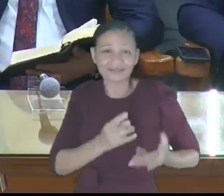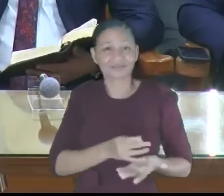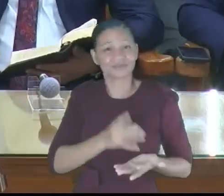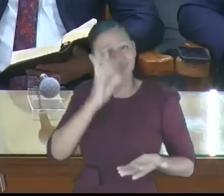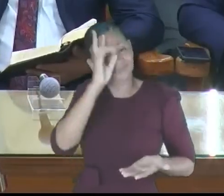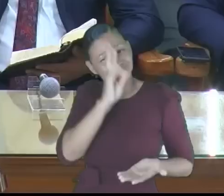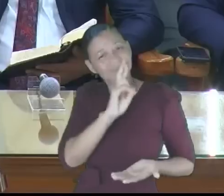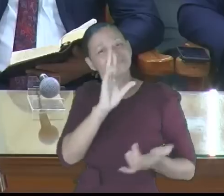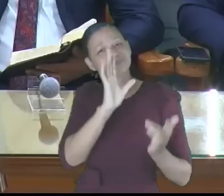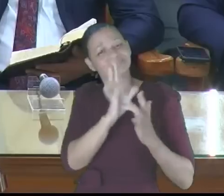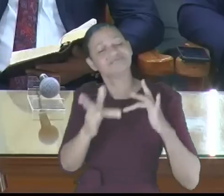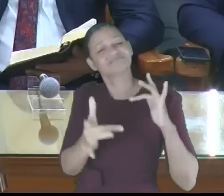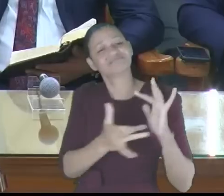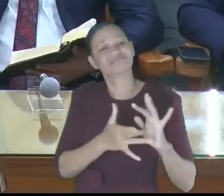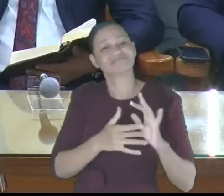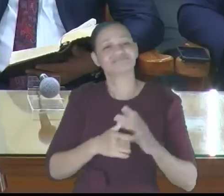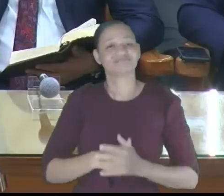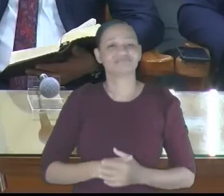Jesus.